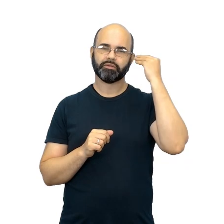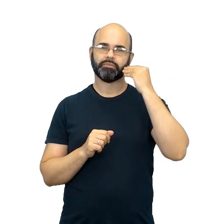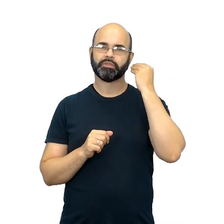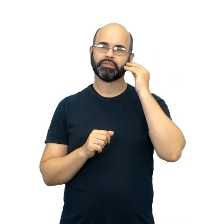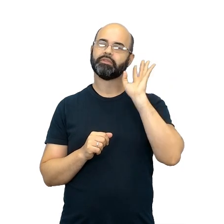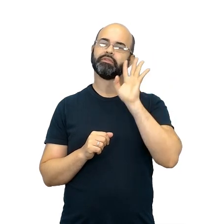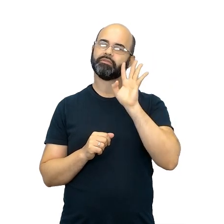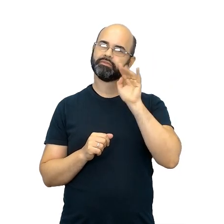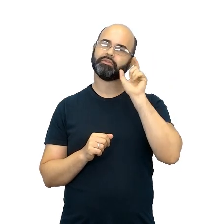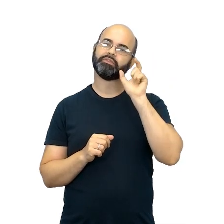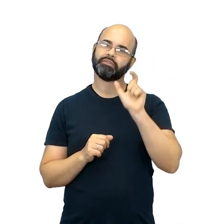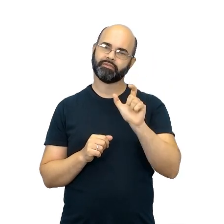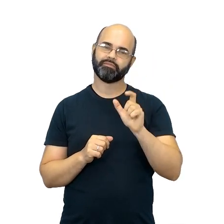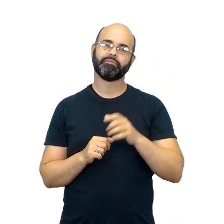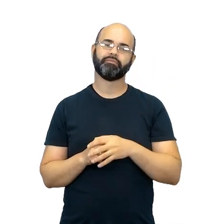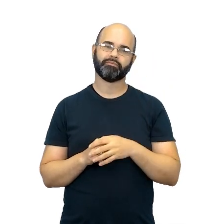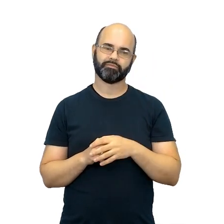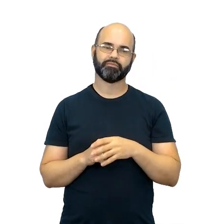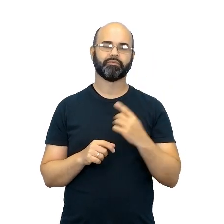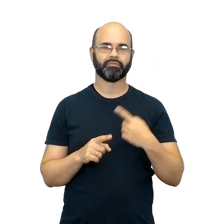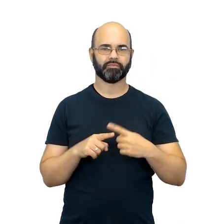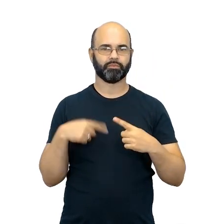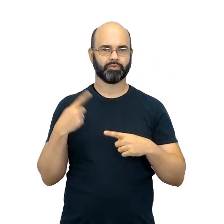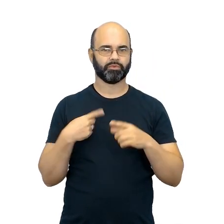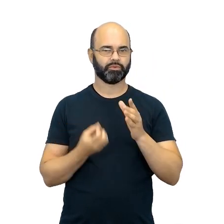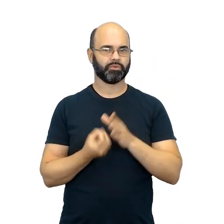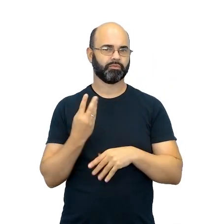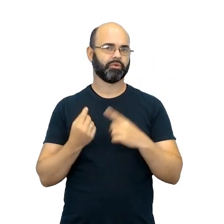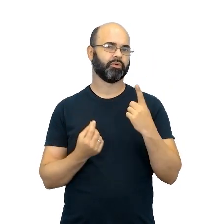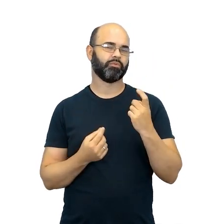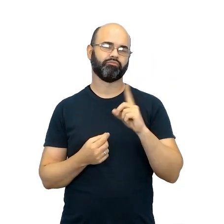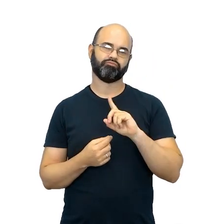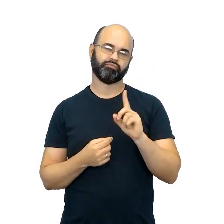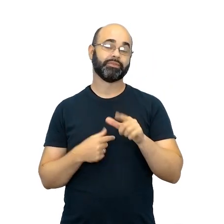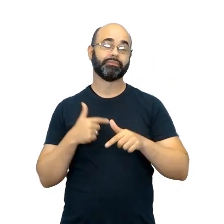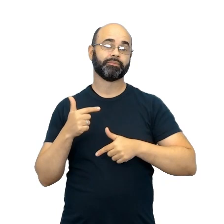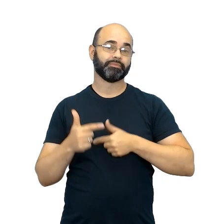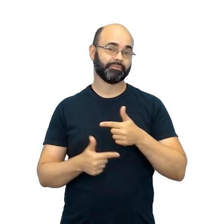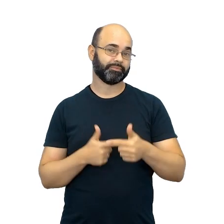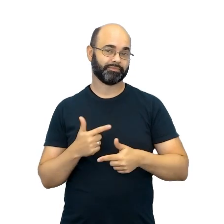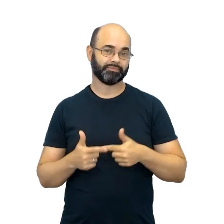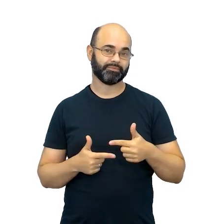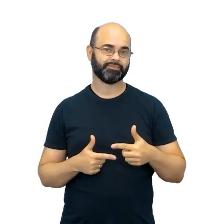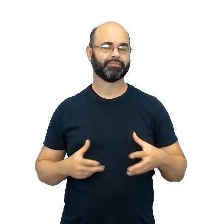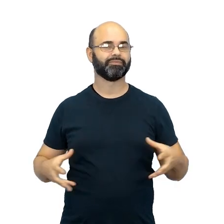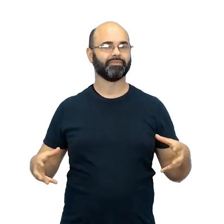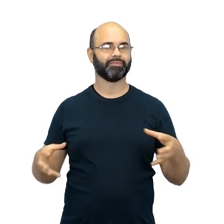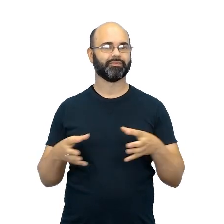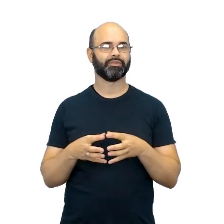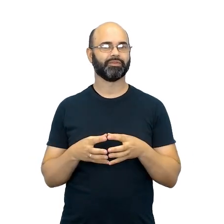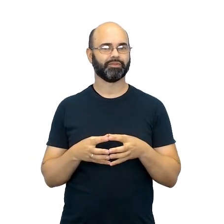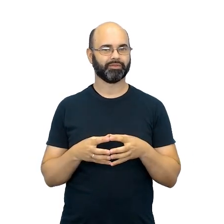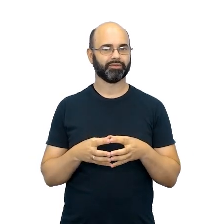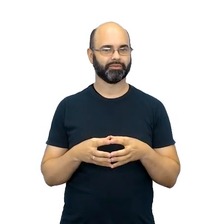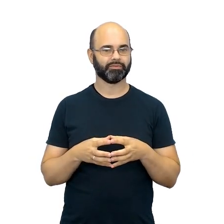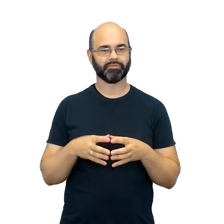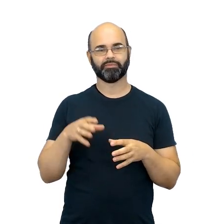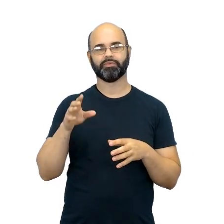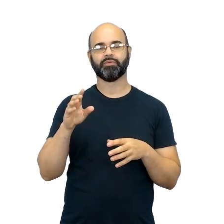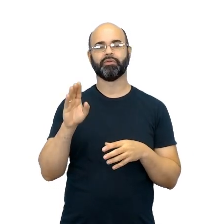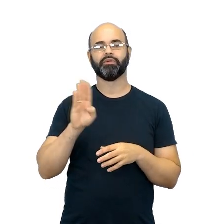porque eles veem assim, não é só a gente que está produzindo cartaz, o professor também está ali. E eles produziam as